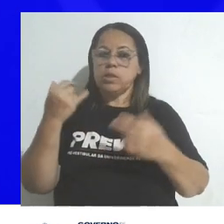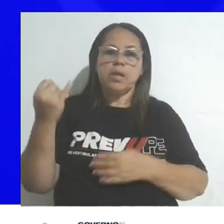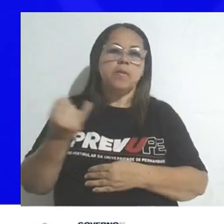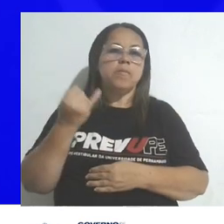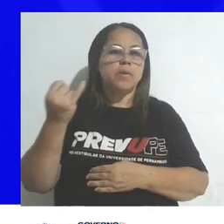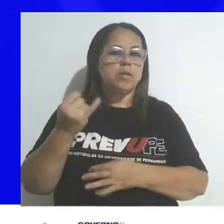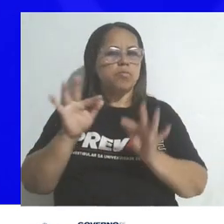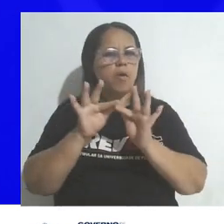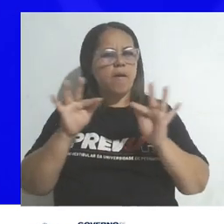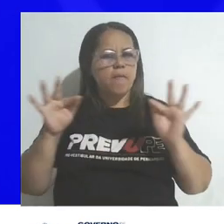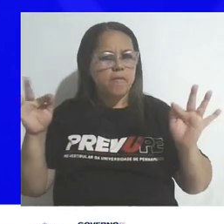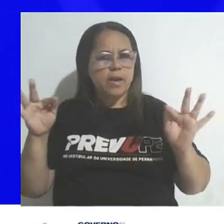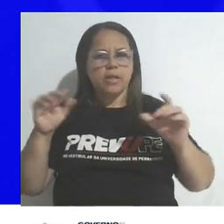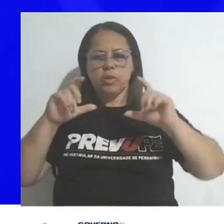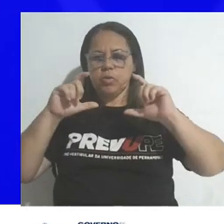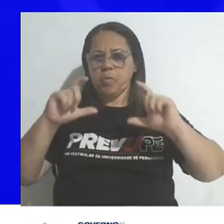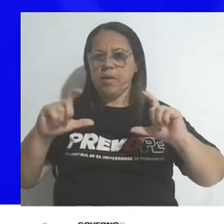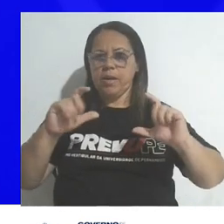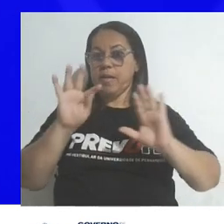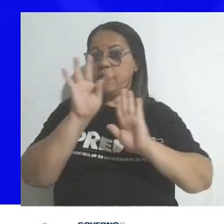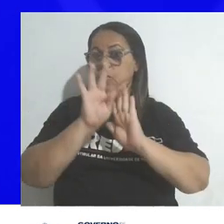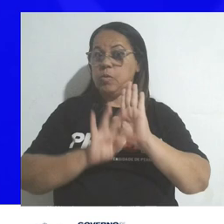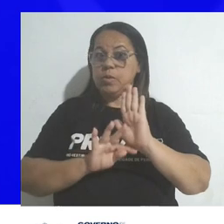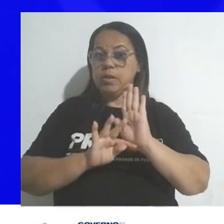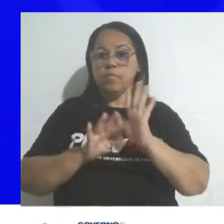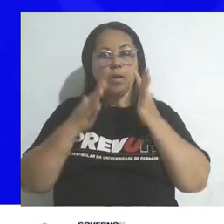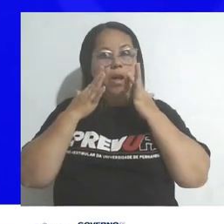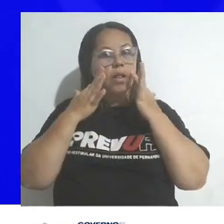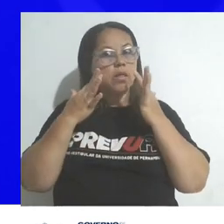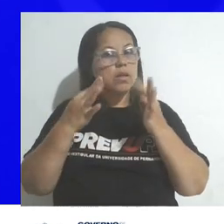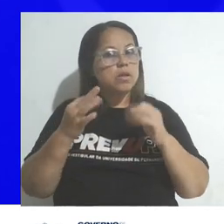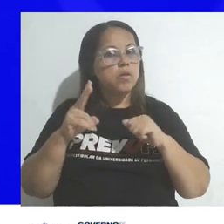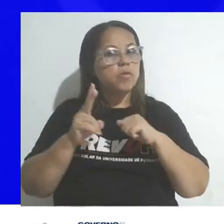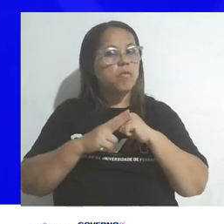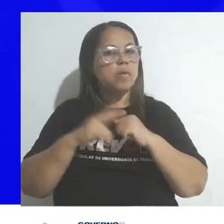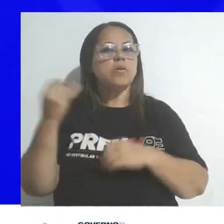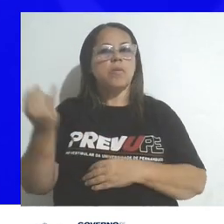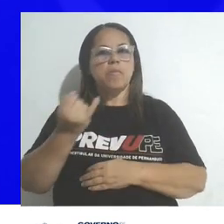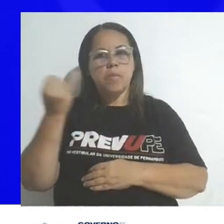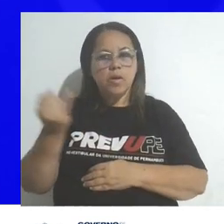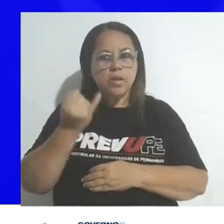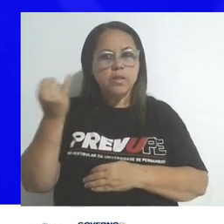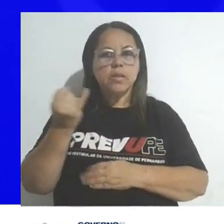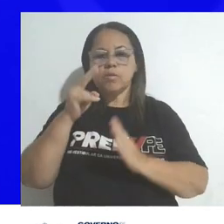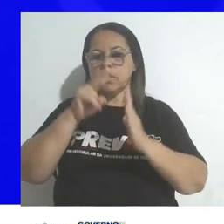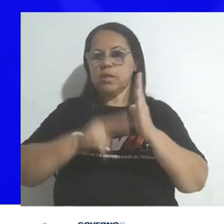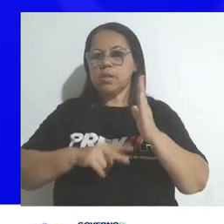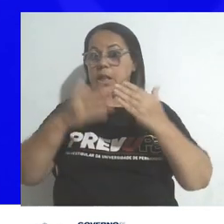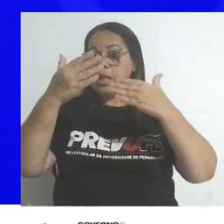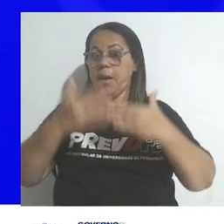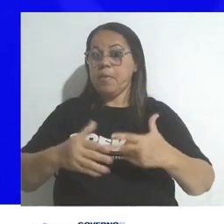de uma frase, de um parágrafo, de um texto. Muita atenção nos verbos, eles são muito importantes na sua leitura e lá na prova